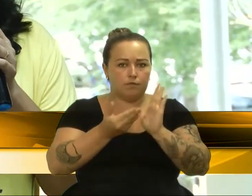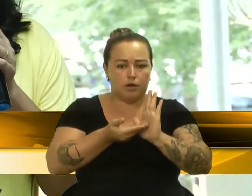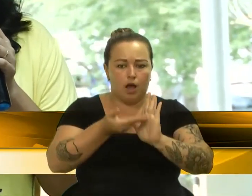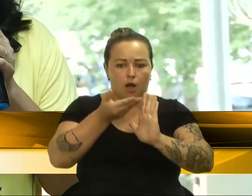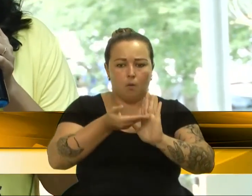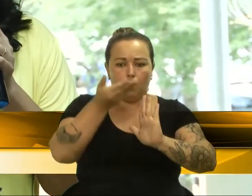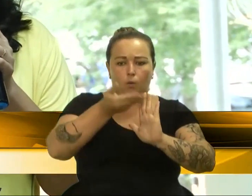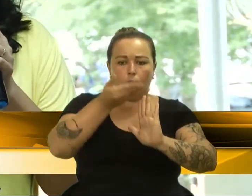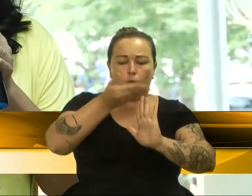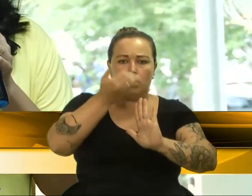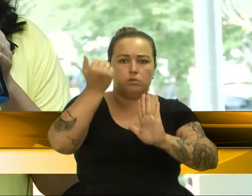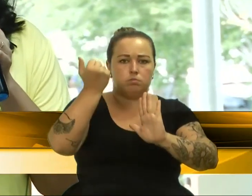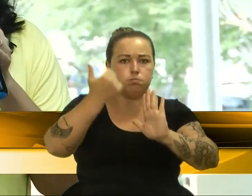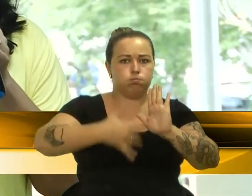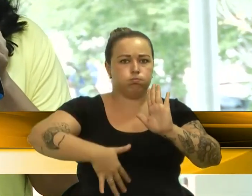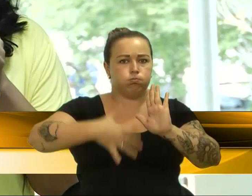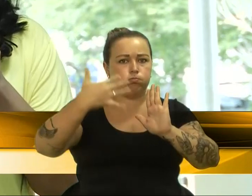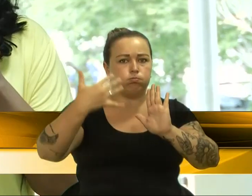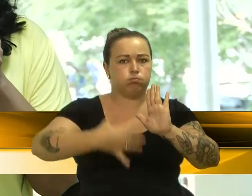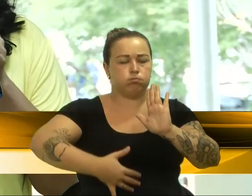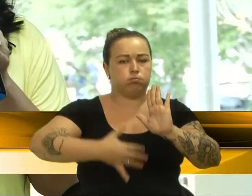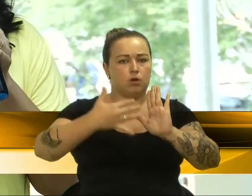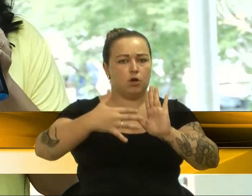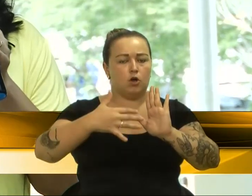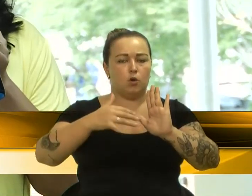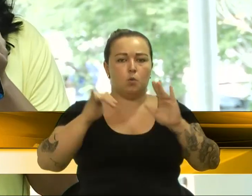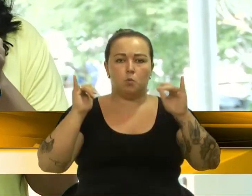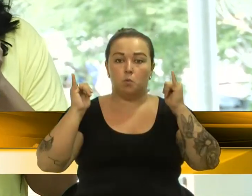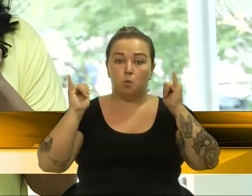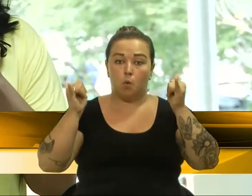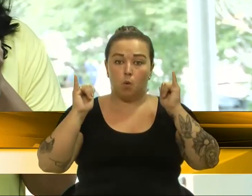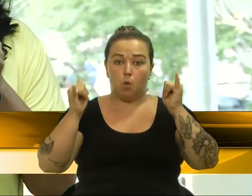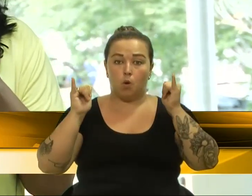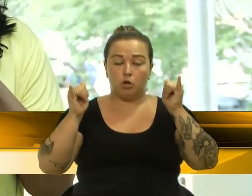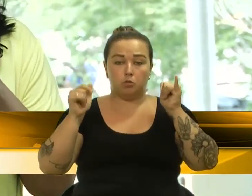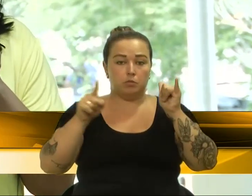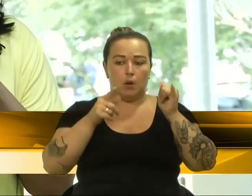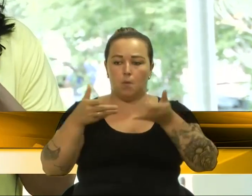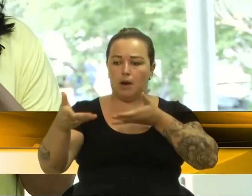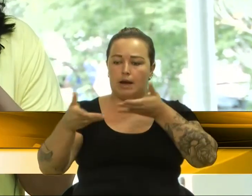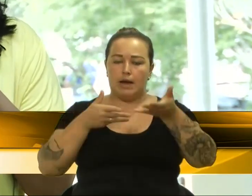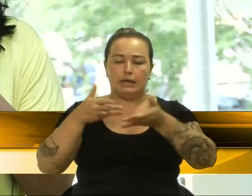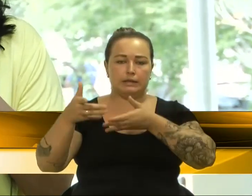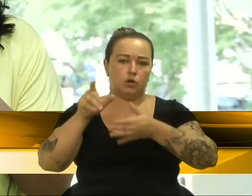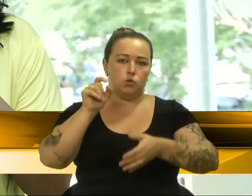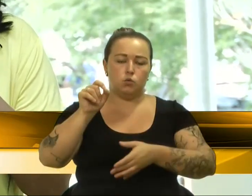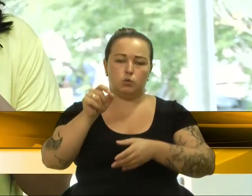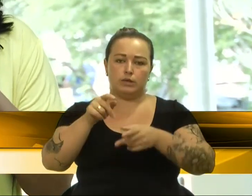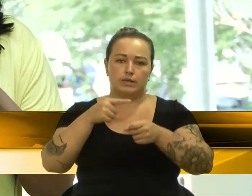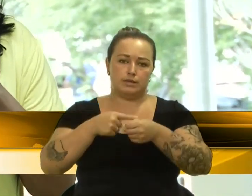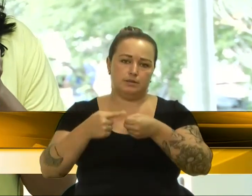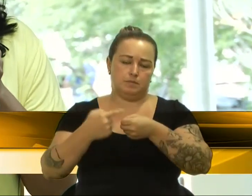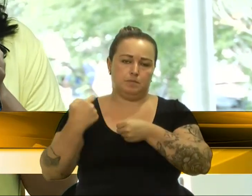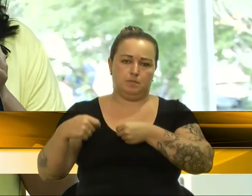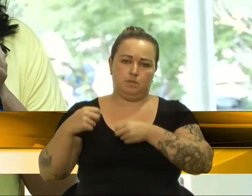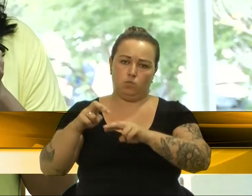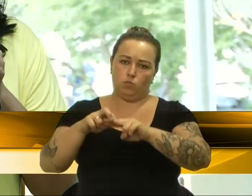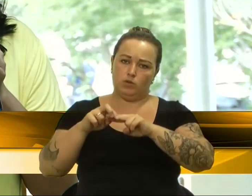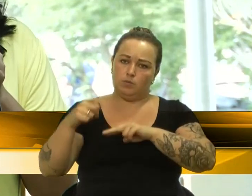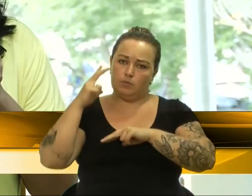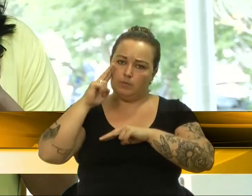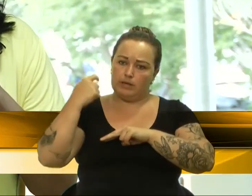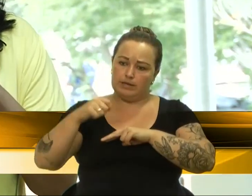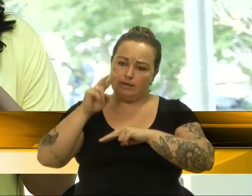mais cara. Os ônibus estão cada vez mais não atendem à necessidade da nossa cidade. Então a gente precisa rever isso de